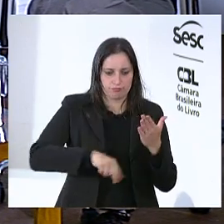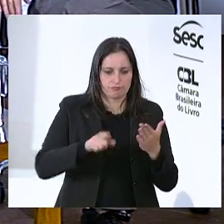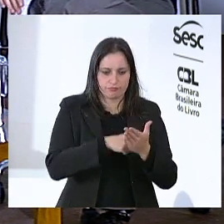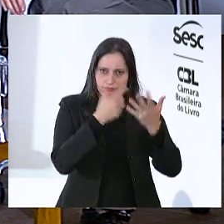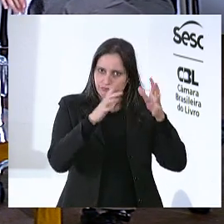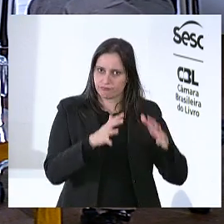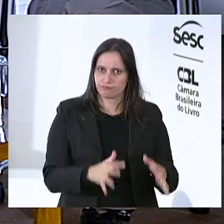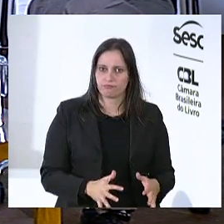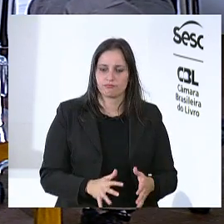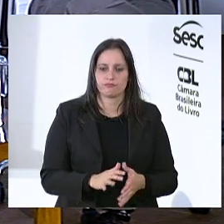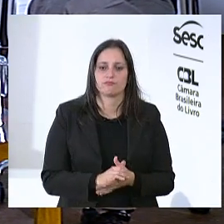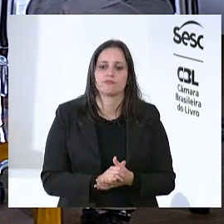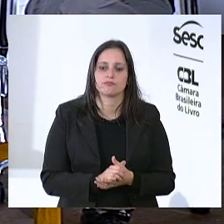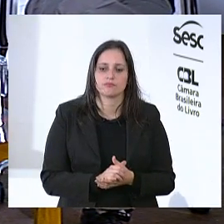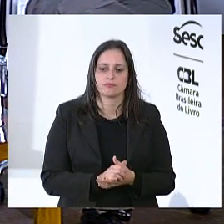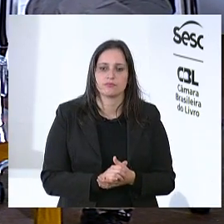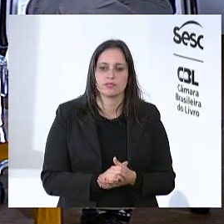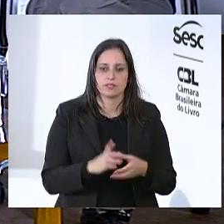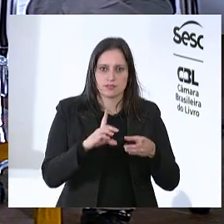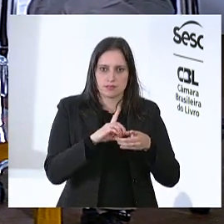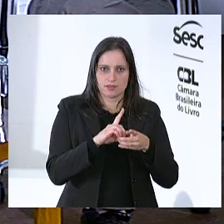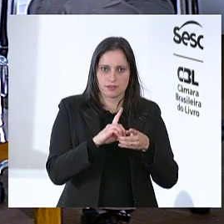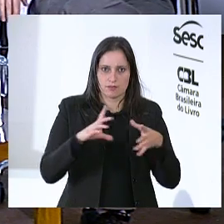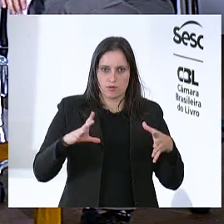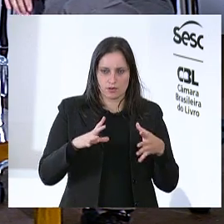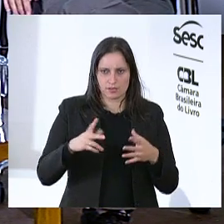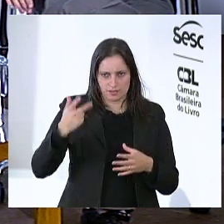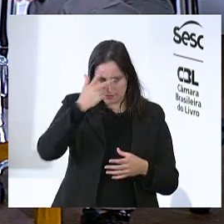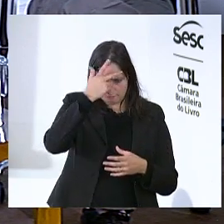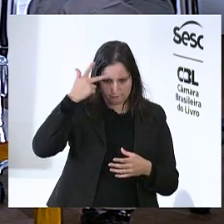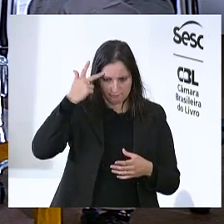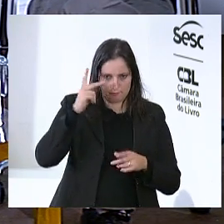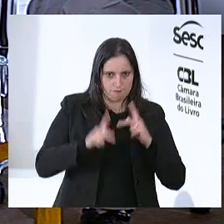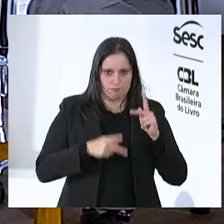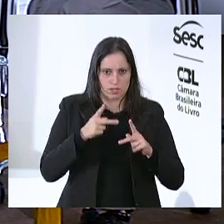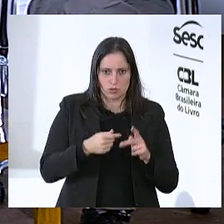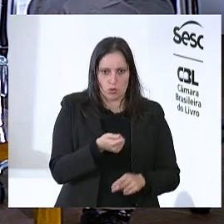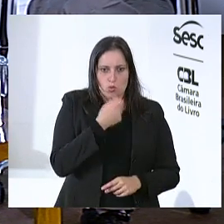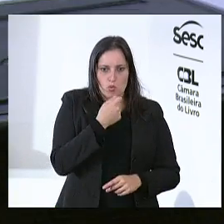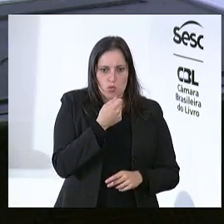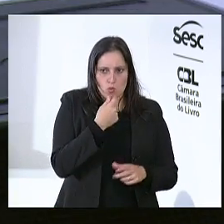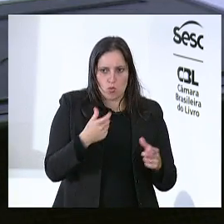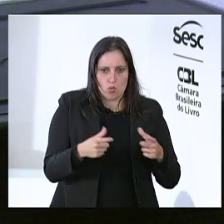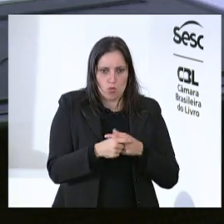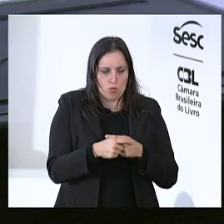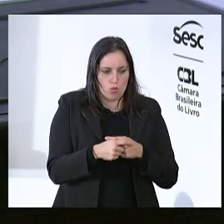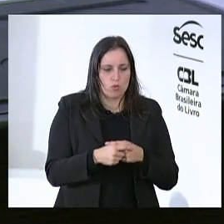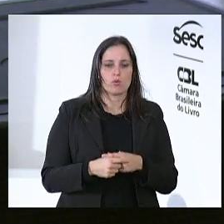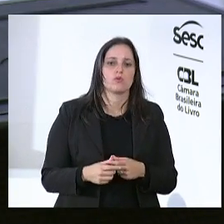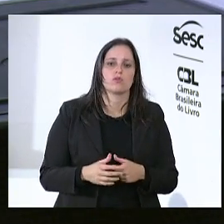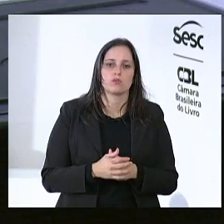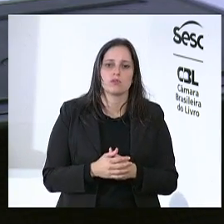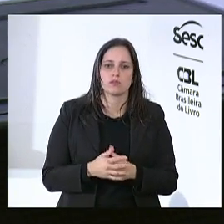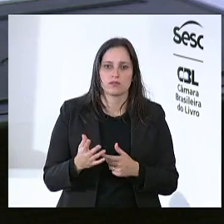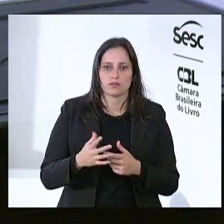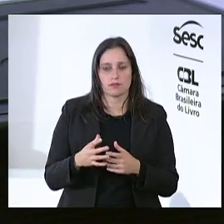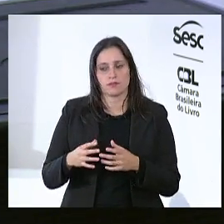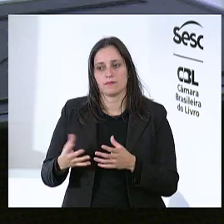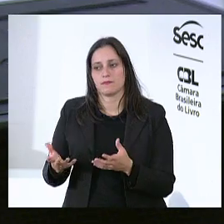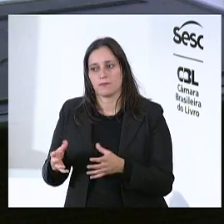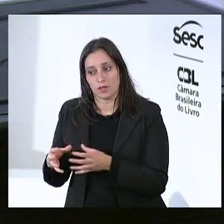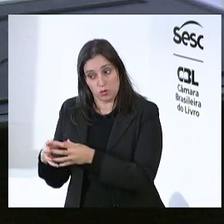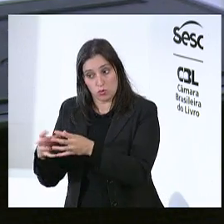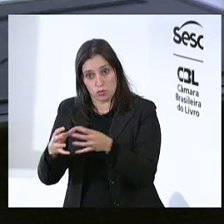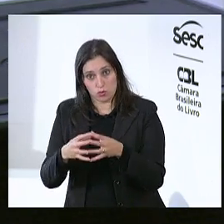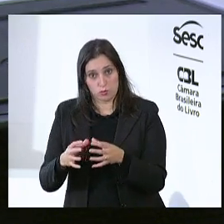assim, né? Democracia tudo bem, mas sem povo, né? E esses liberais, podemos dizer assim, que